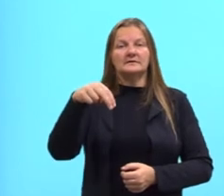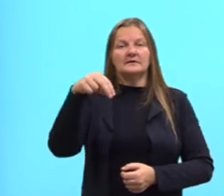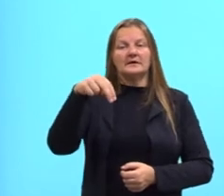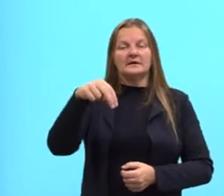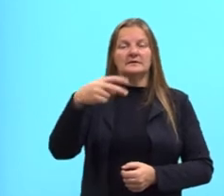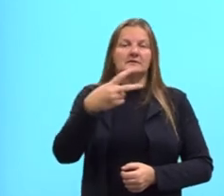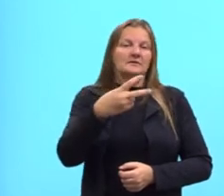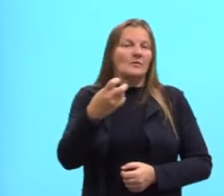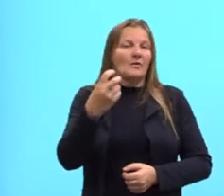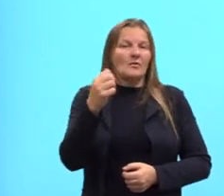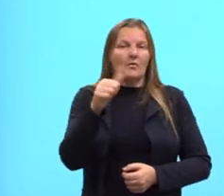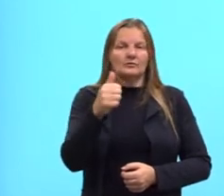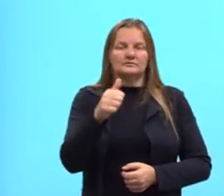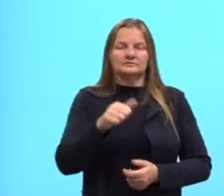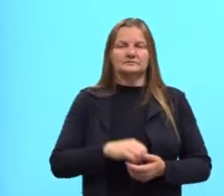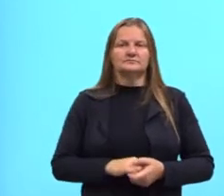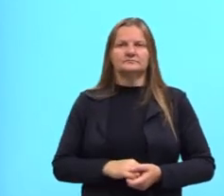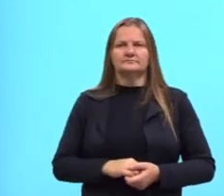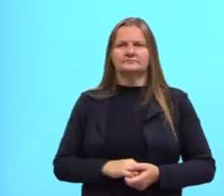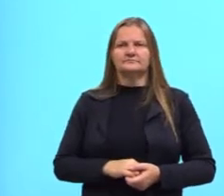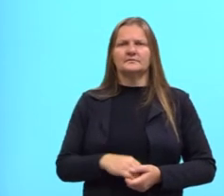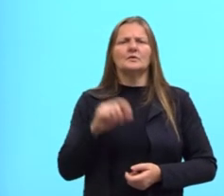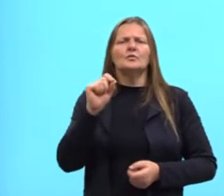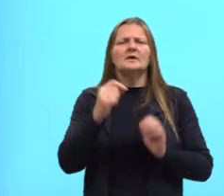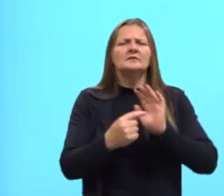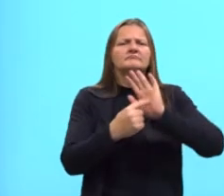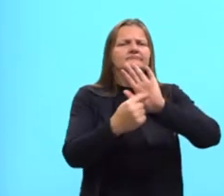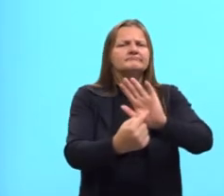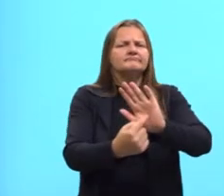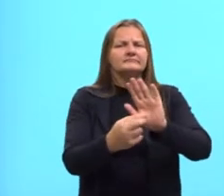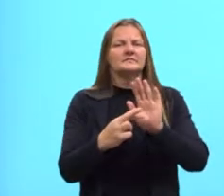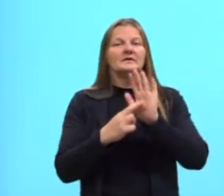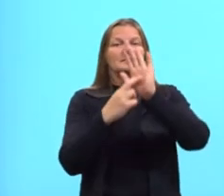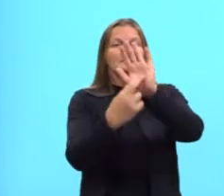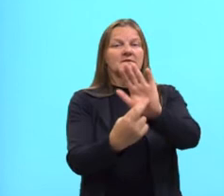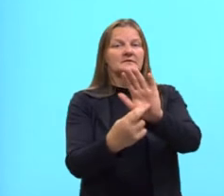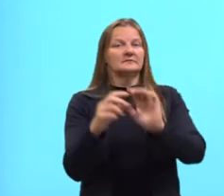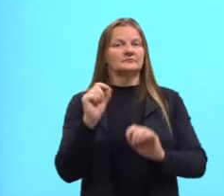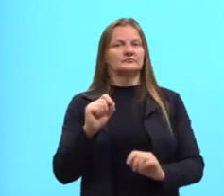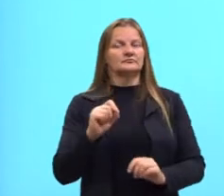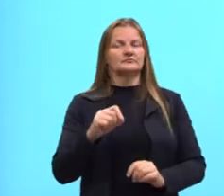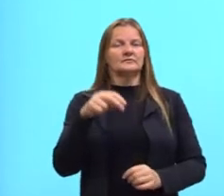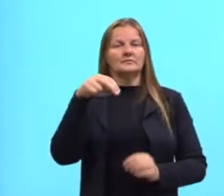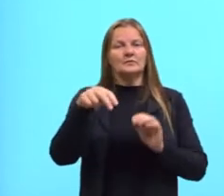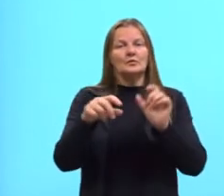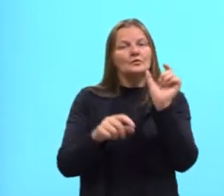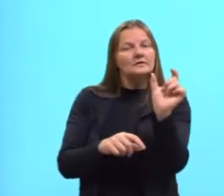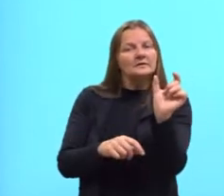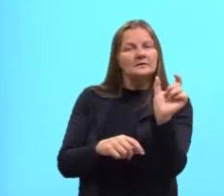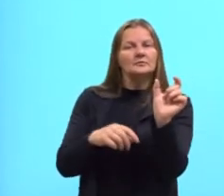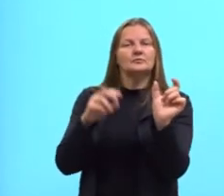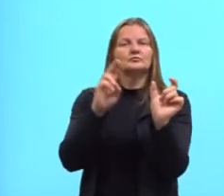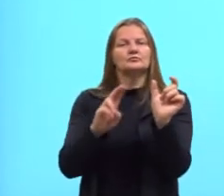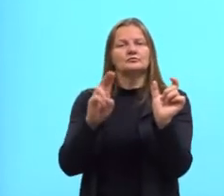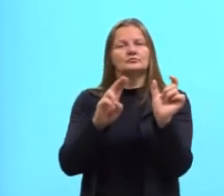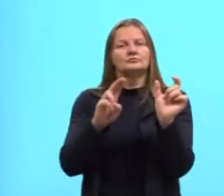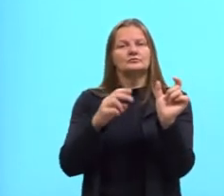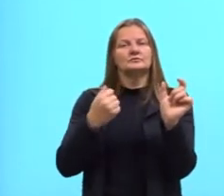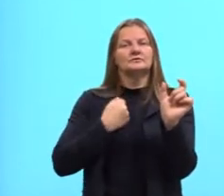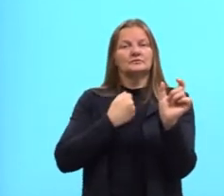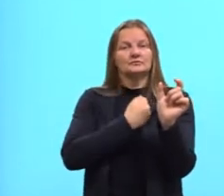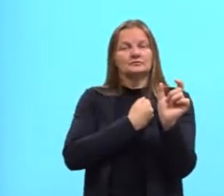ou n = 11 o que que indica isso então gente que o termo que ocupa ali